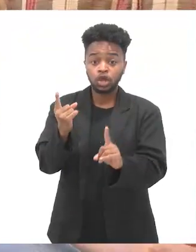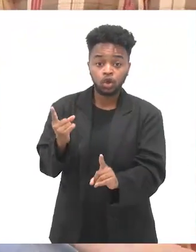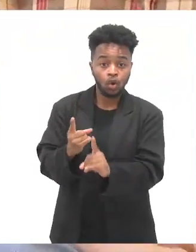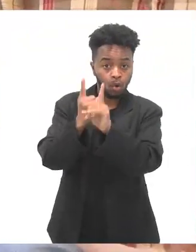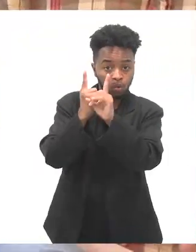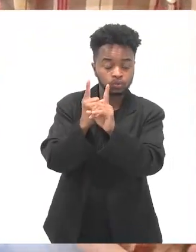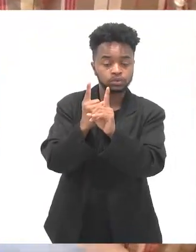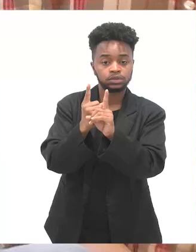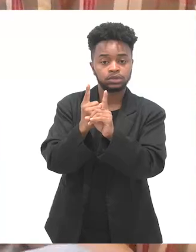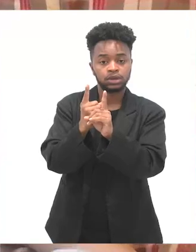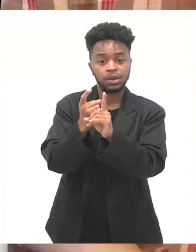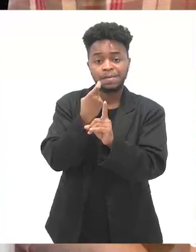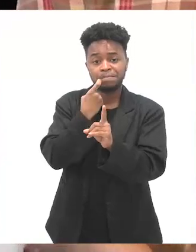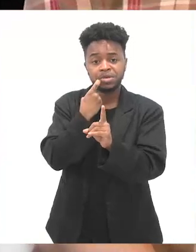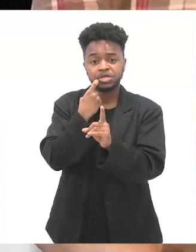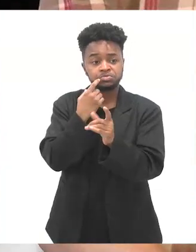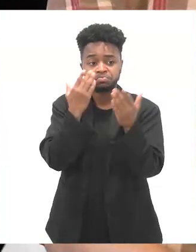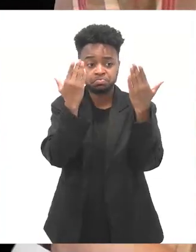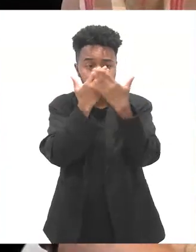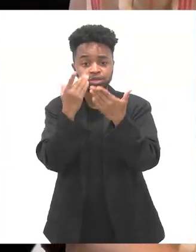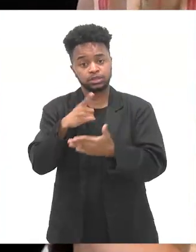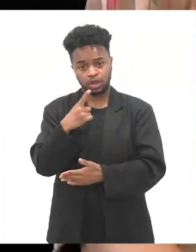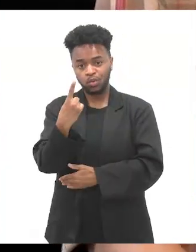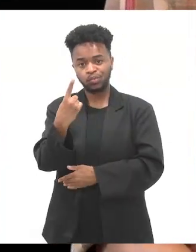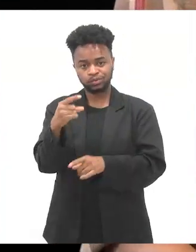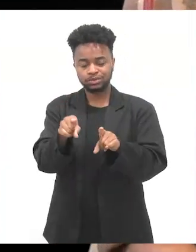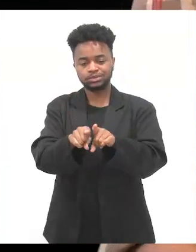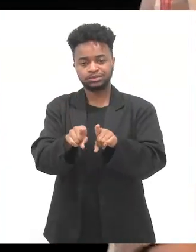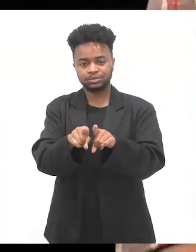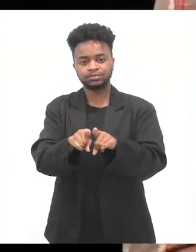traz um peixe que ninguém viu. Inclusive tem um aí, né,